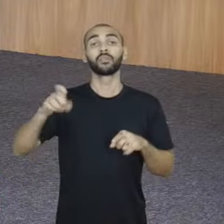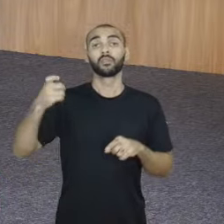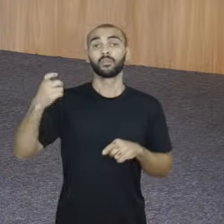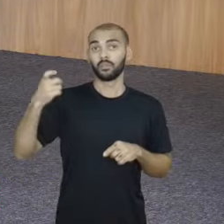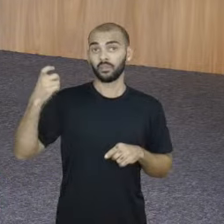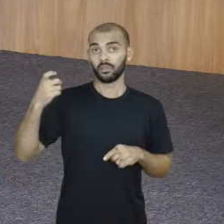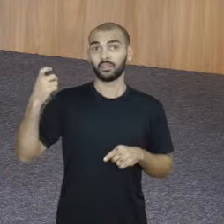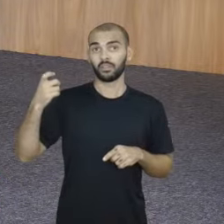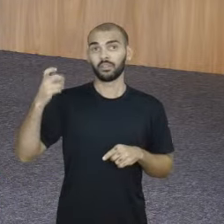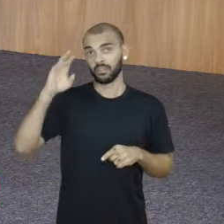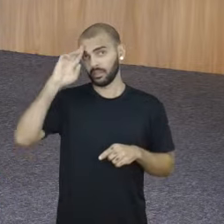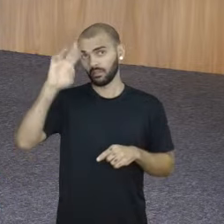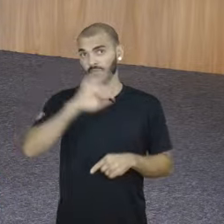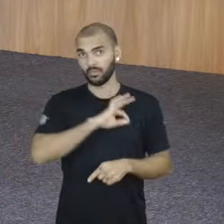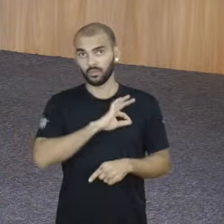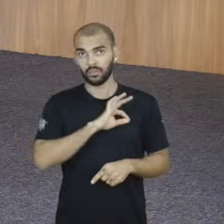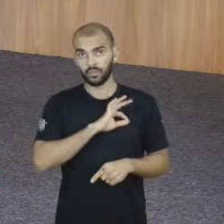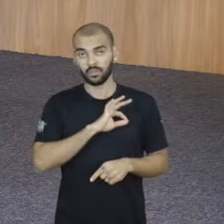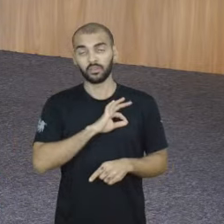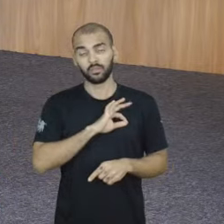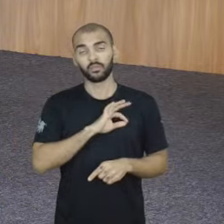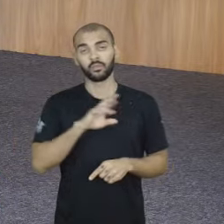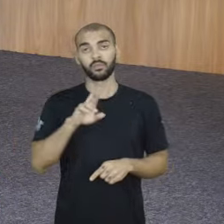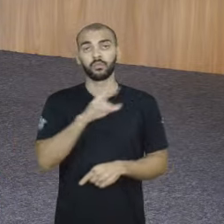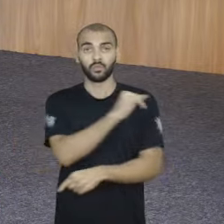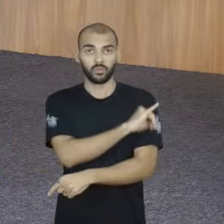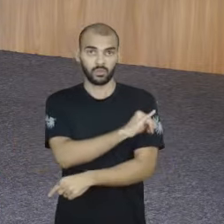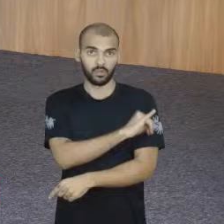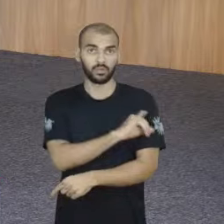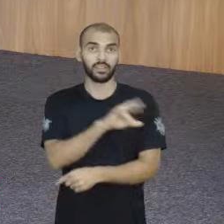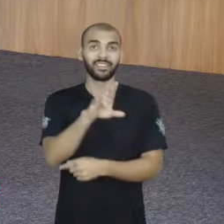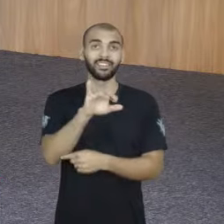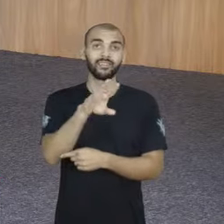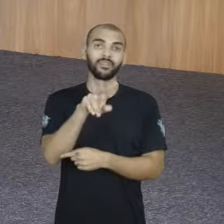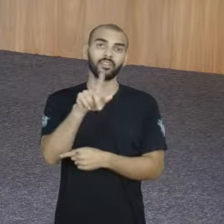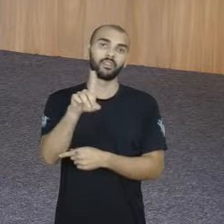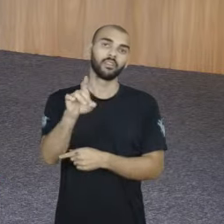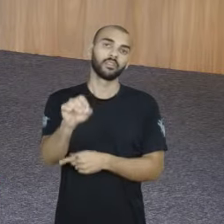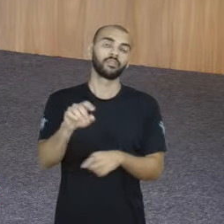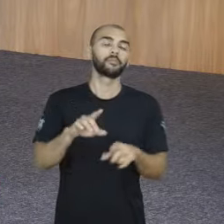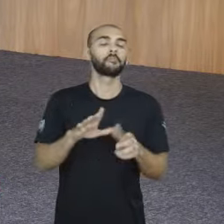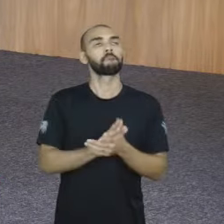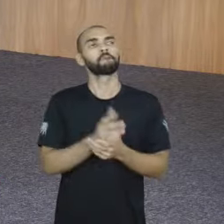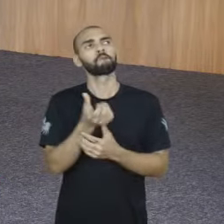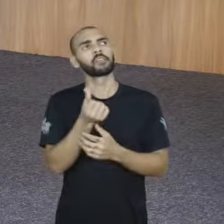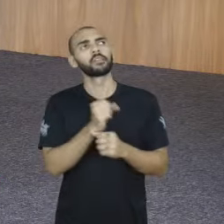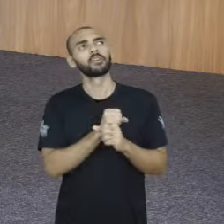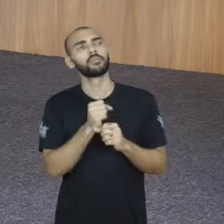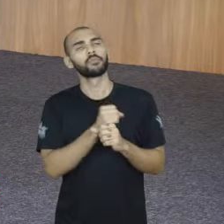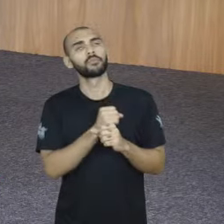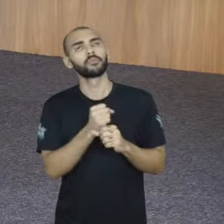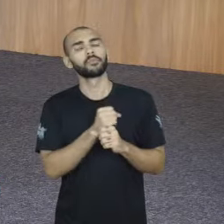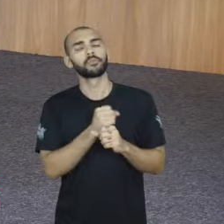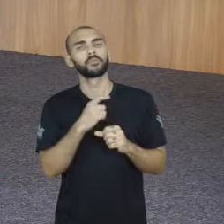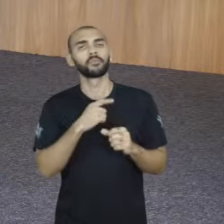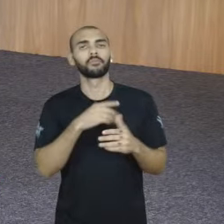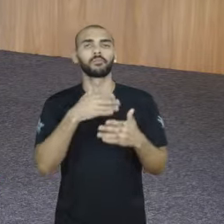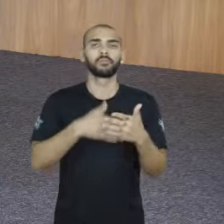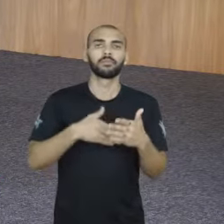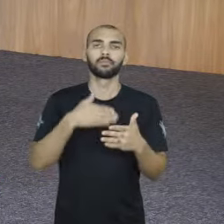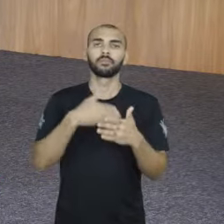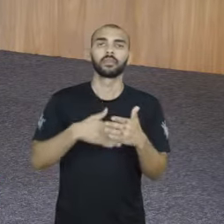Rio, Rivaldo Barbosa. A nota afirma que após 6 anos de obstrução da justiça, a correta decisão do governo Lula